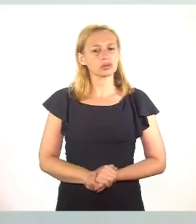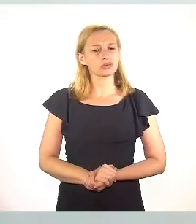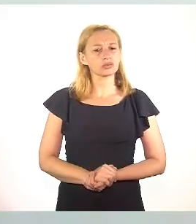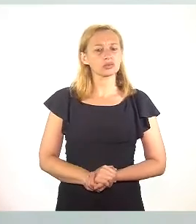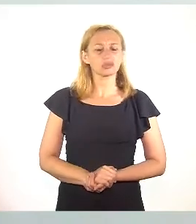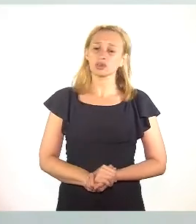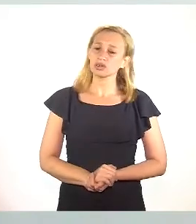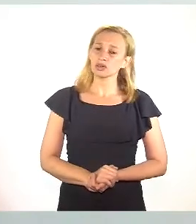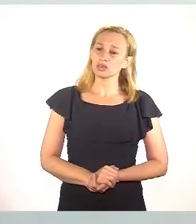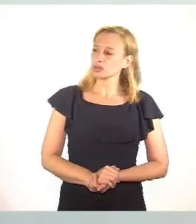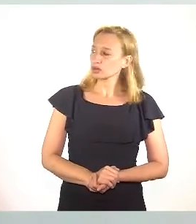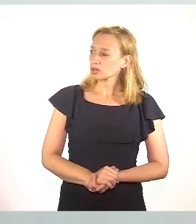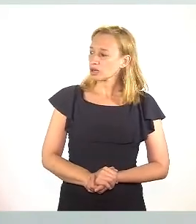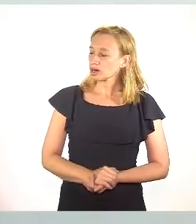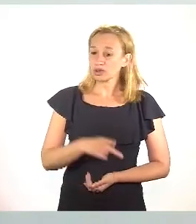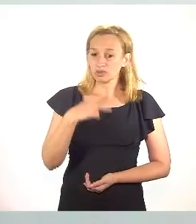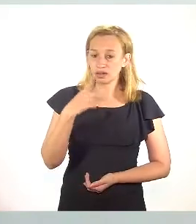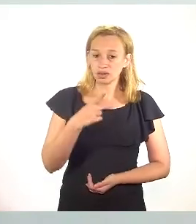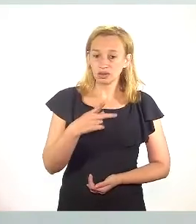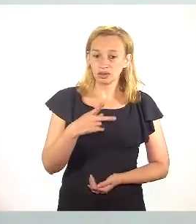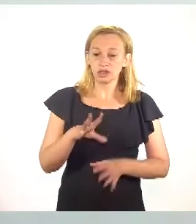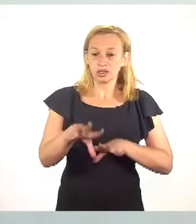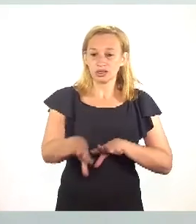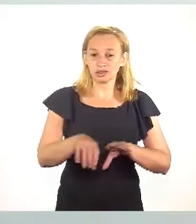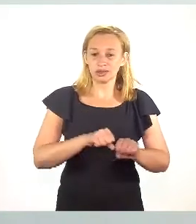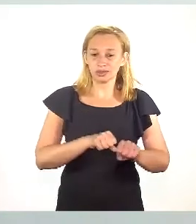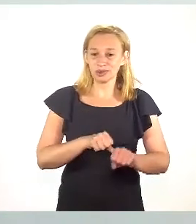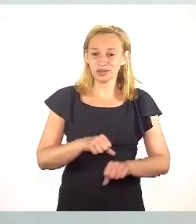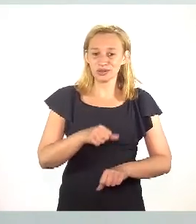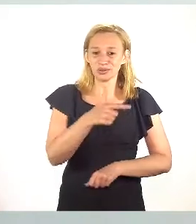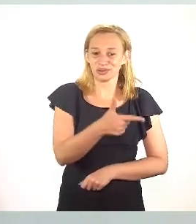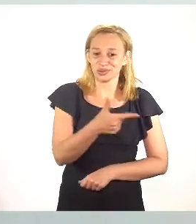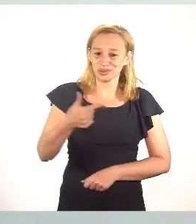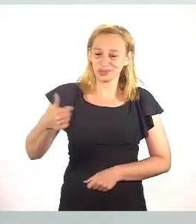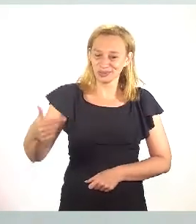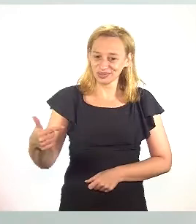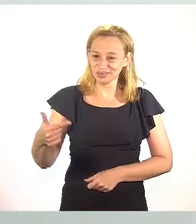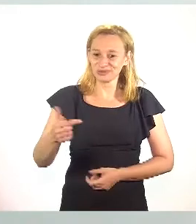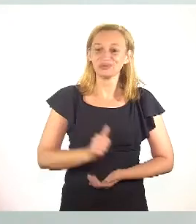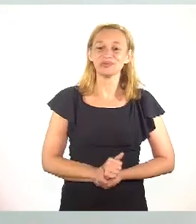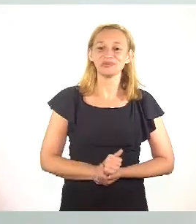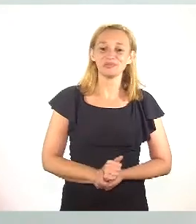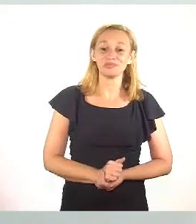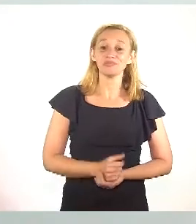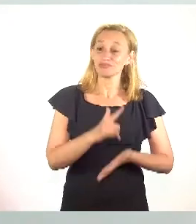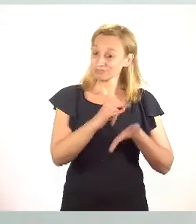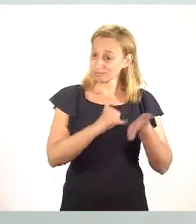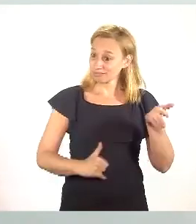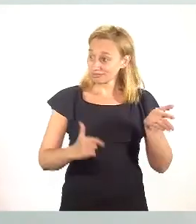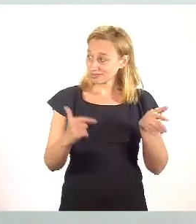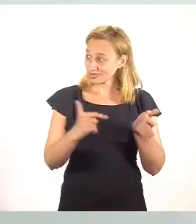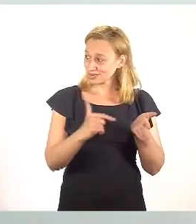afirmou que se formou em 2002, e assim está escrito no seu currículo.